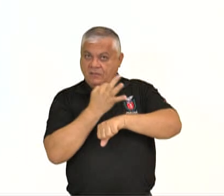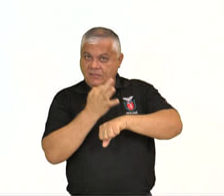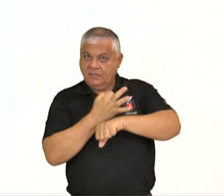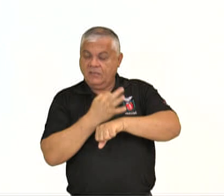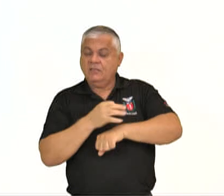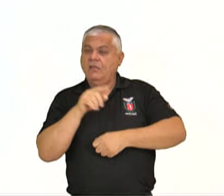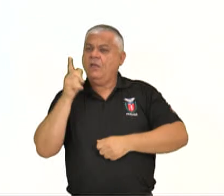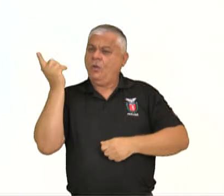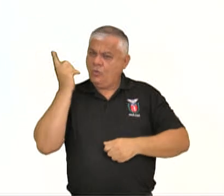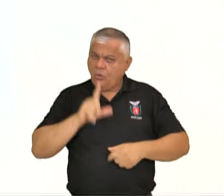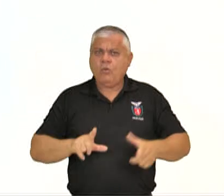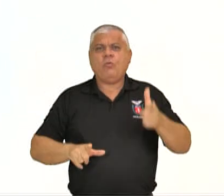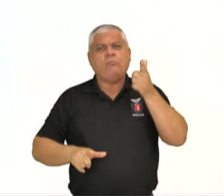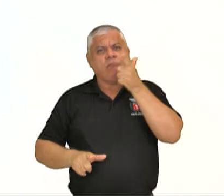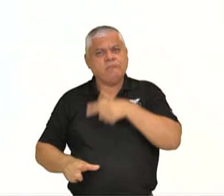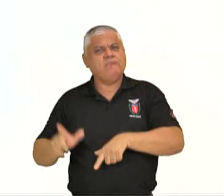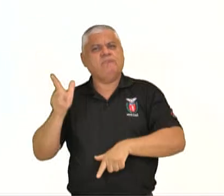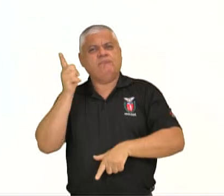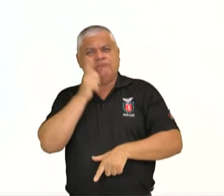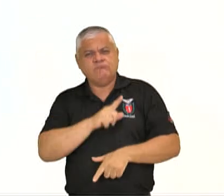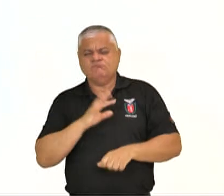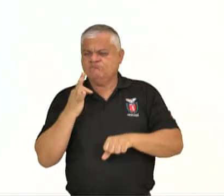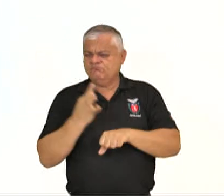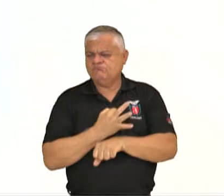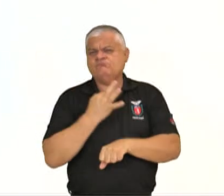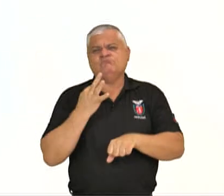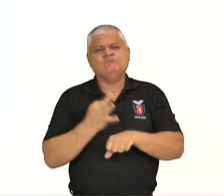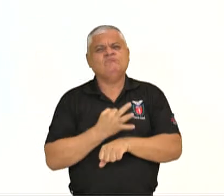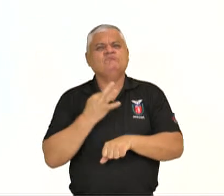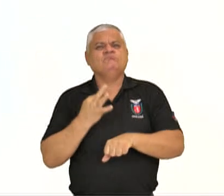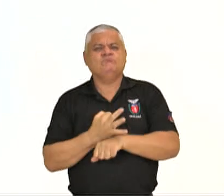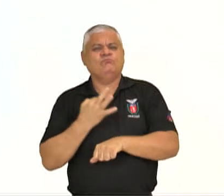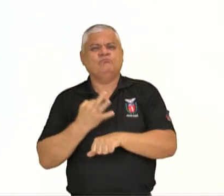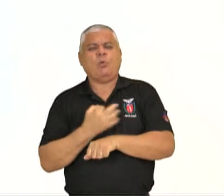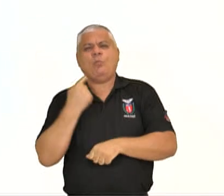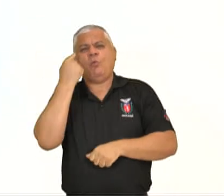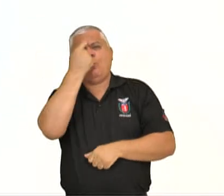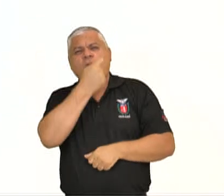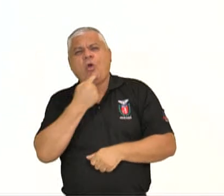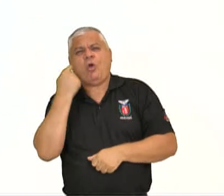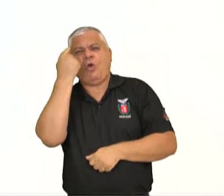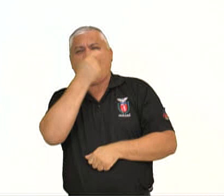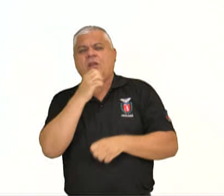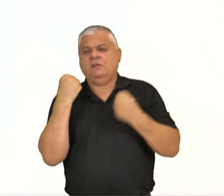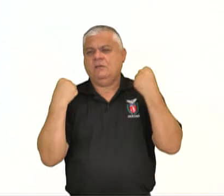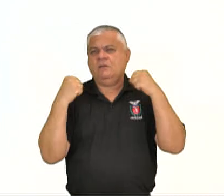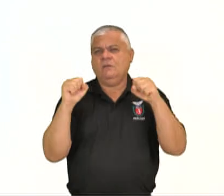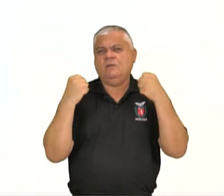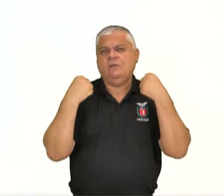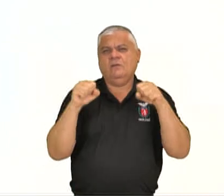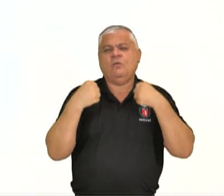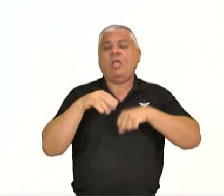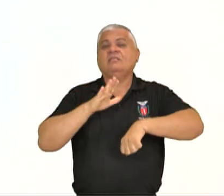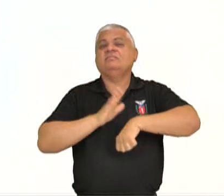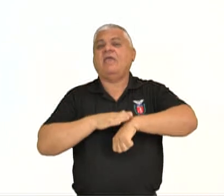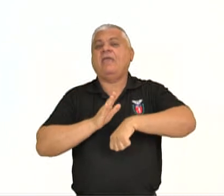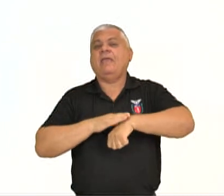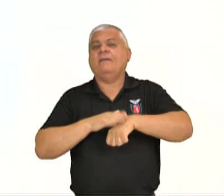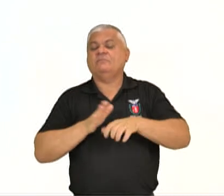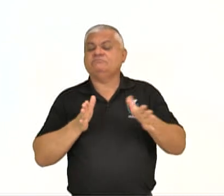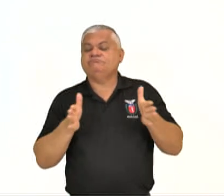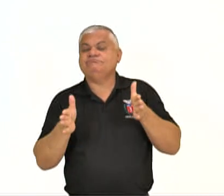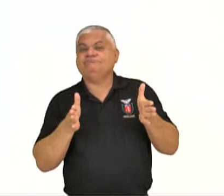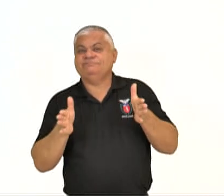que consegue suportar exercícios físicos ou qualquer atividade em um tempo